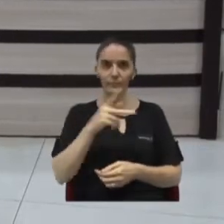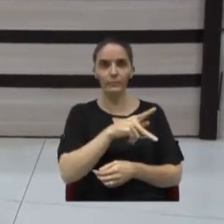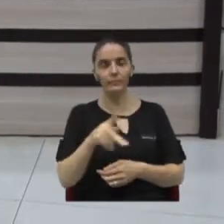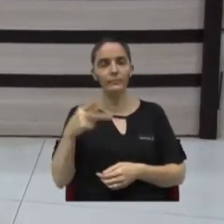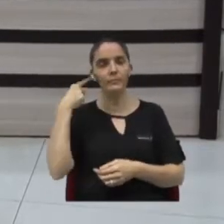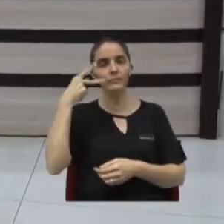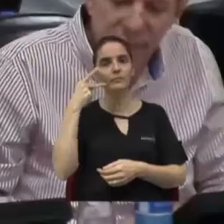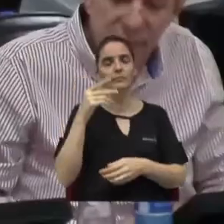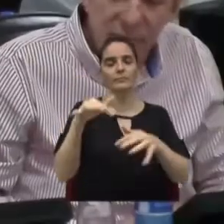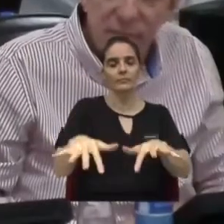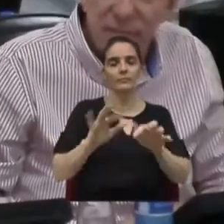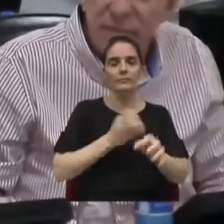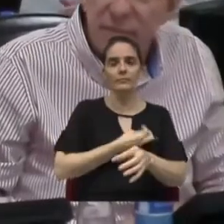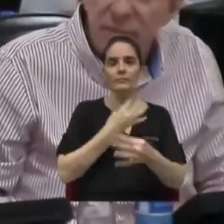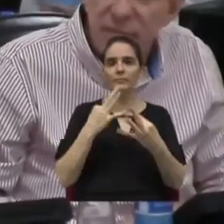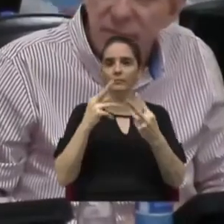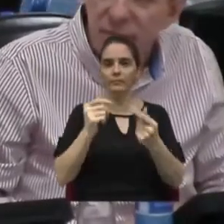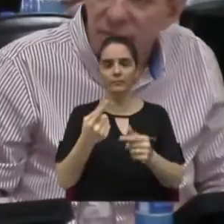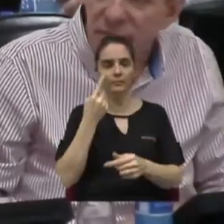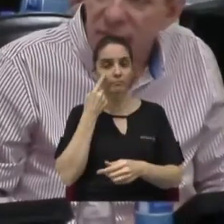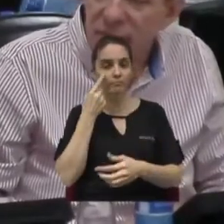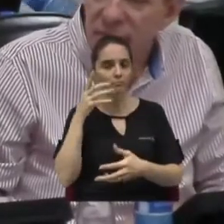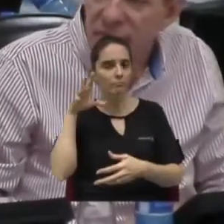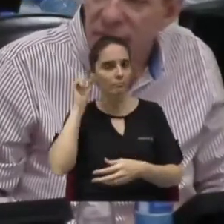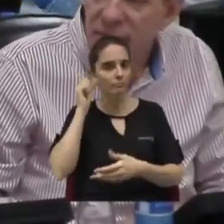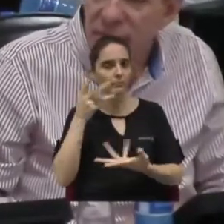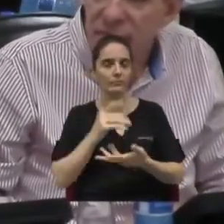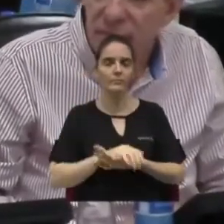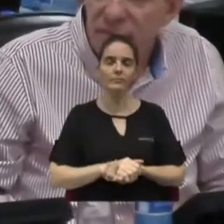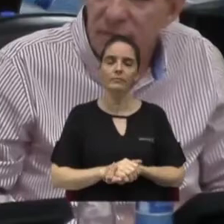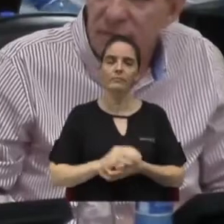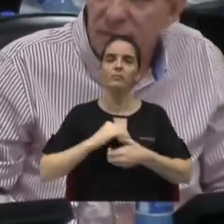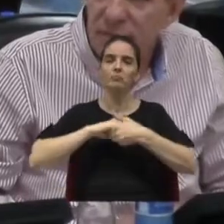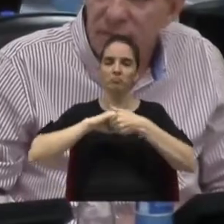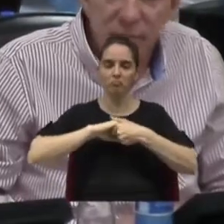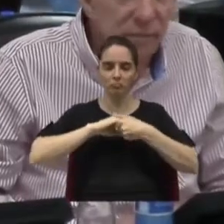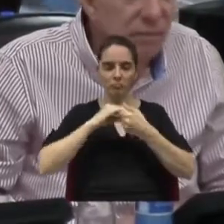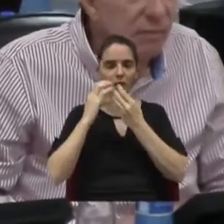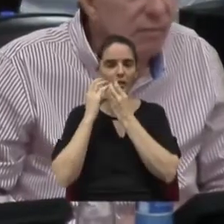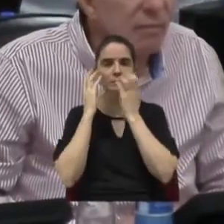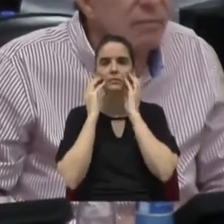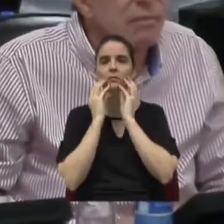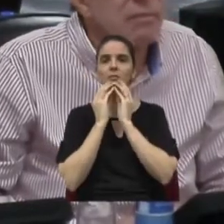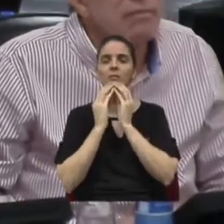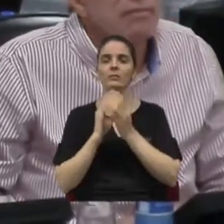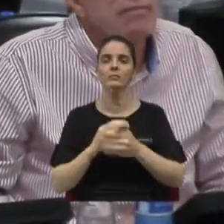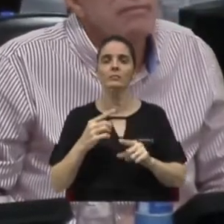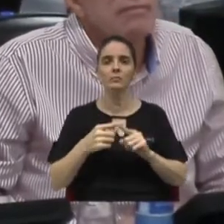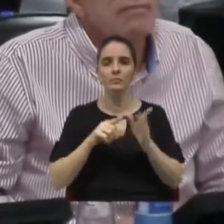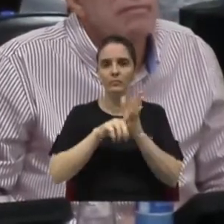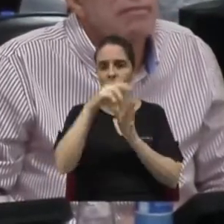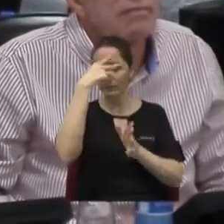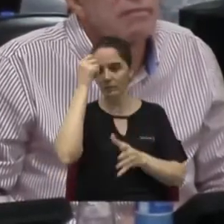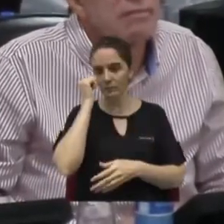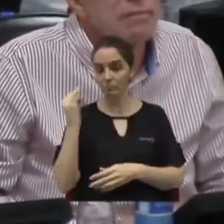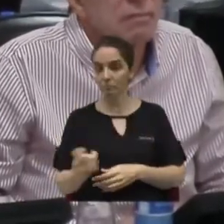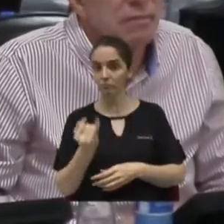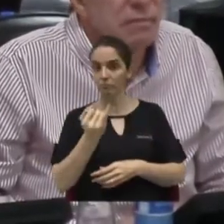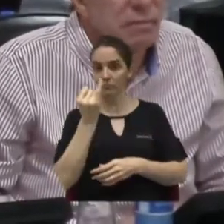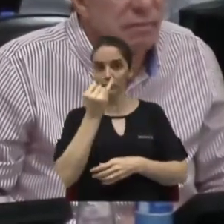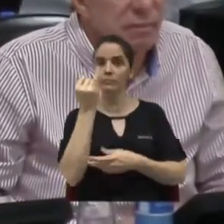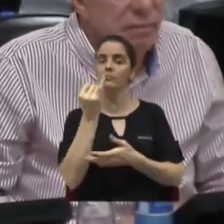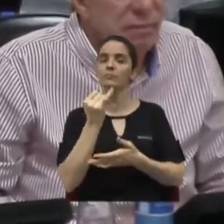público presente e todos os ouvintes. Parabéns, vereador Mir, pelo requerimento de suma